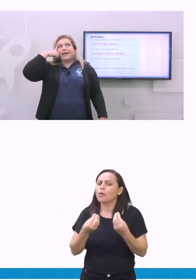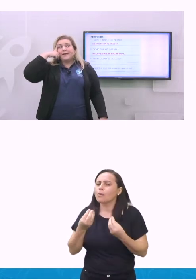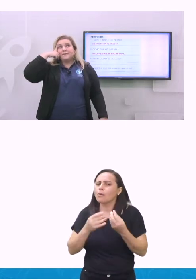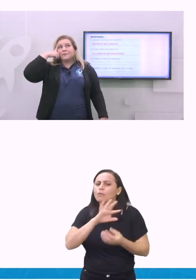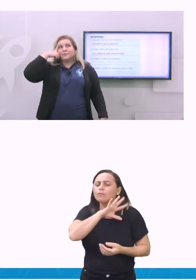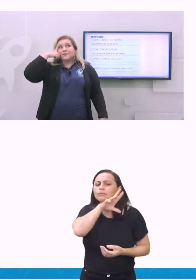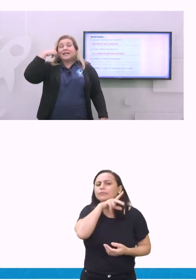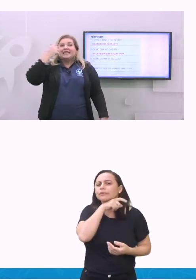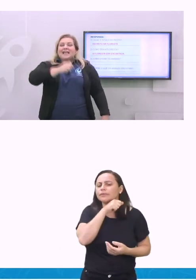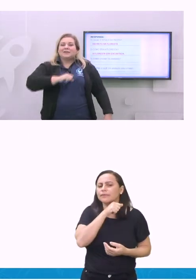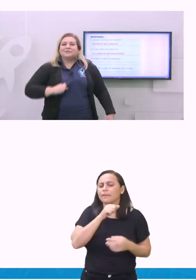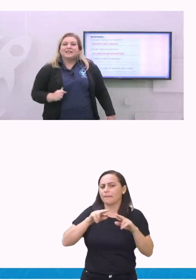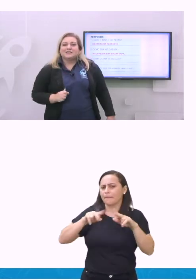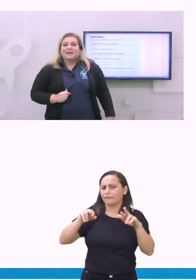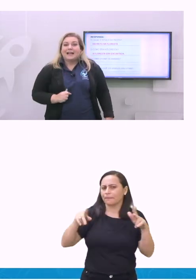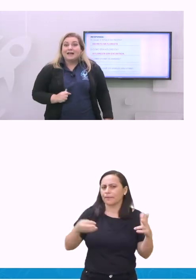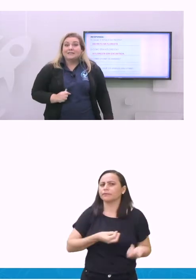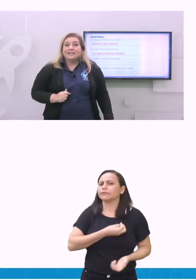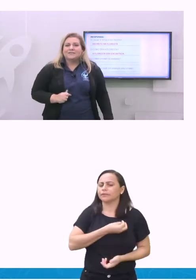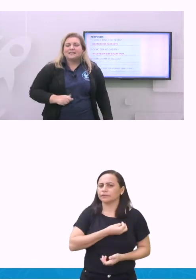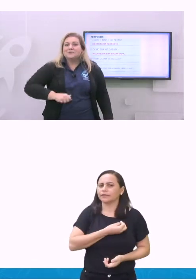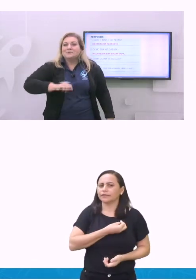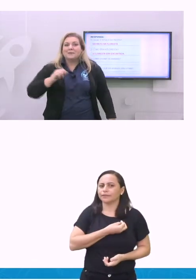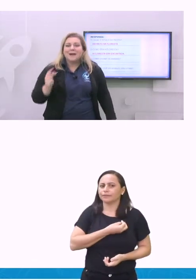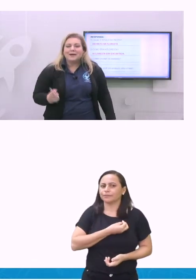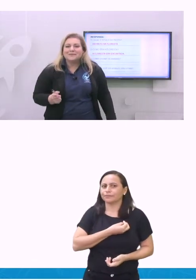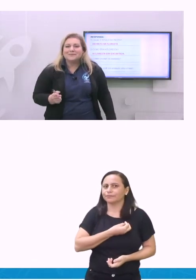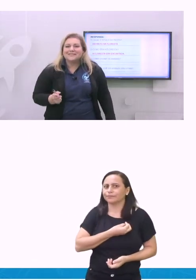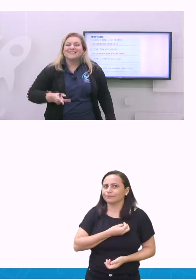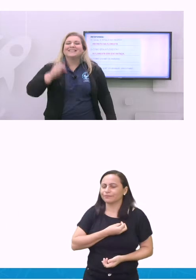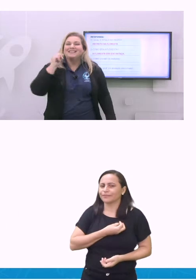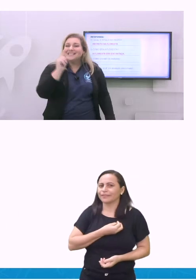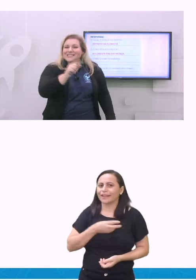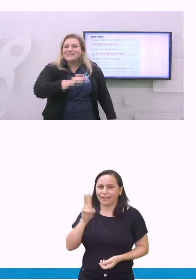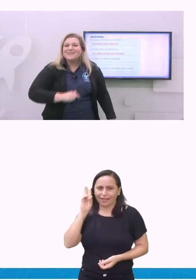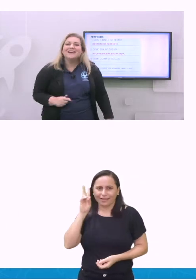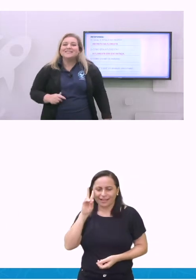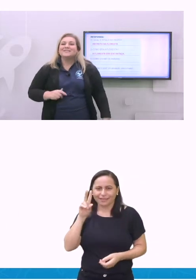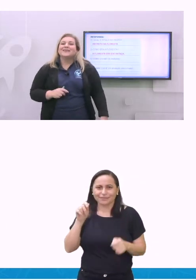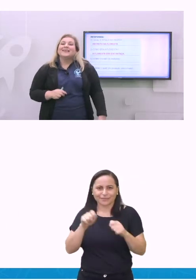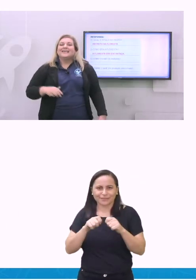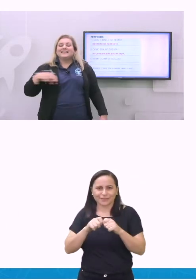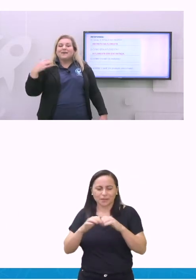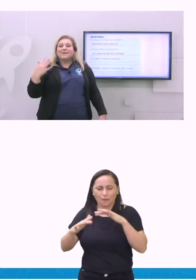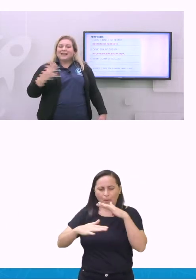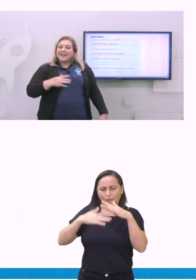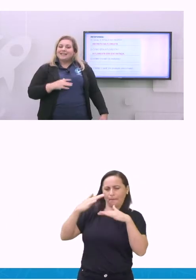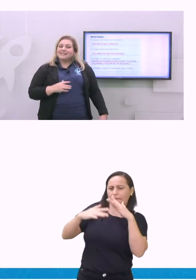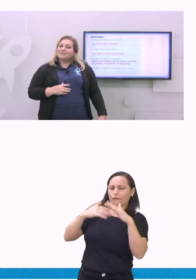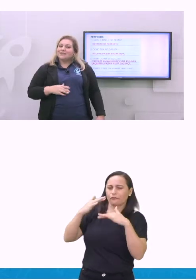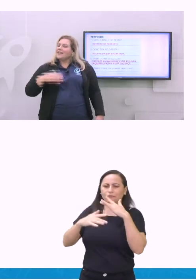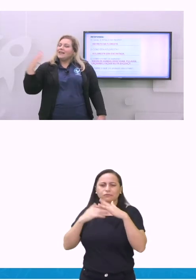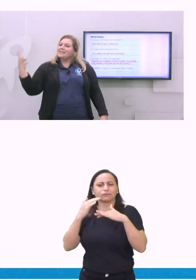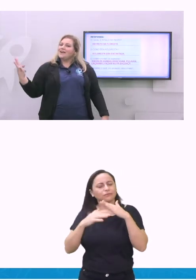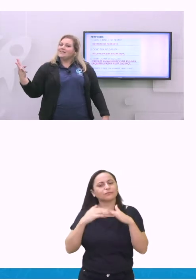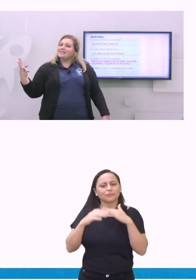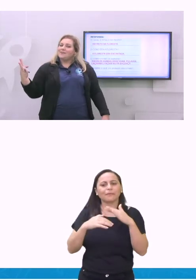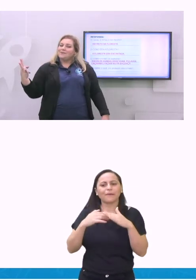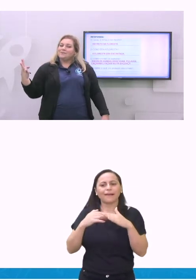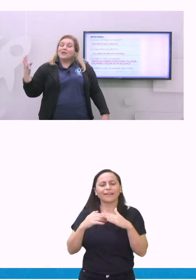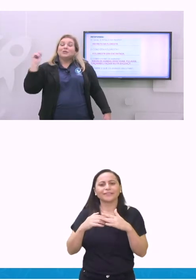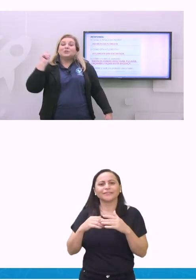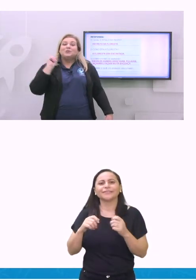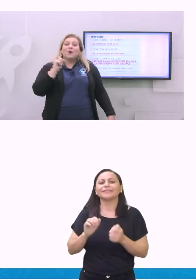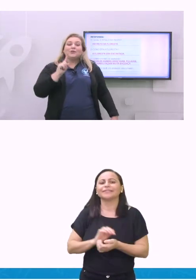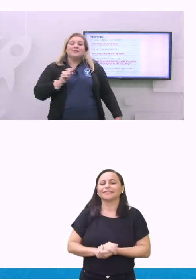eu lembro que lá no texto falava que eles faziam muita bagunça. Isso mesmo. Então, o que eles faziam?